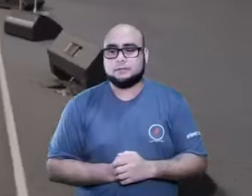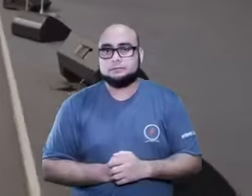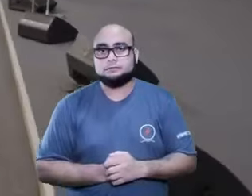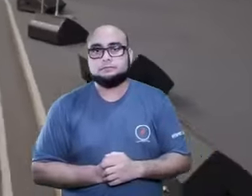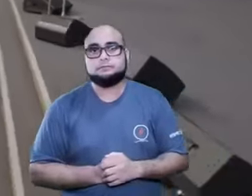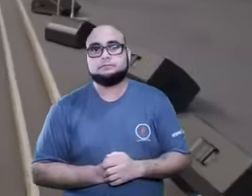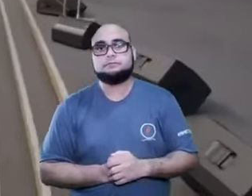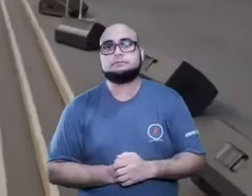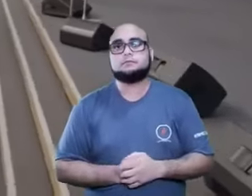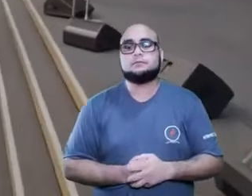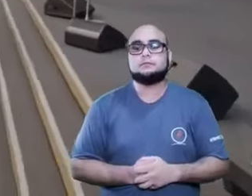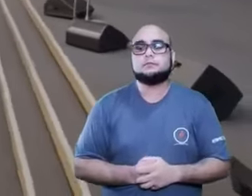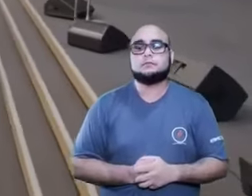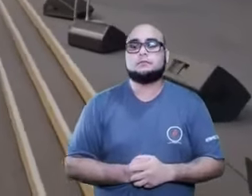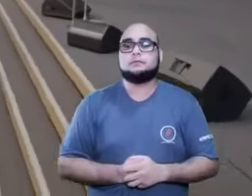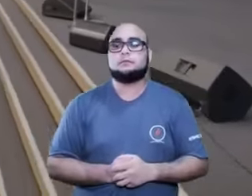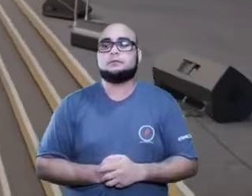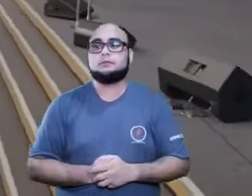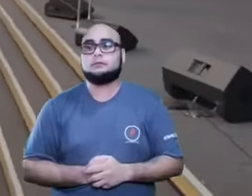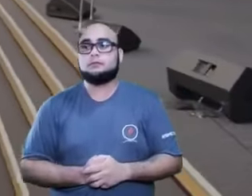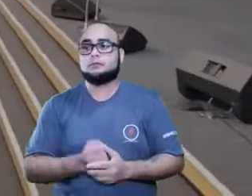Tudo isso eu tenho feito.